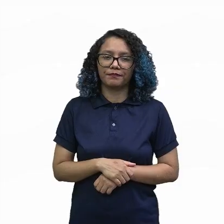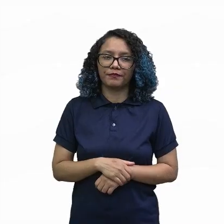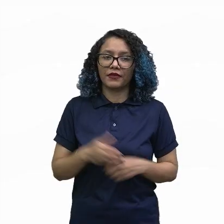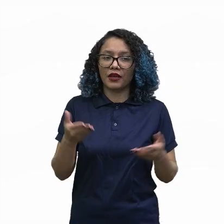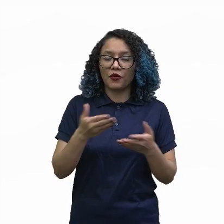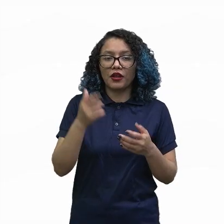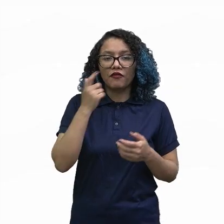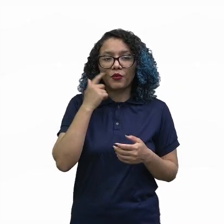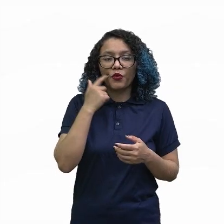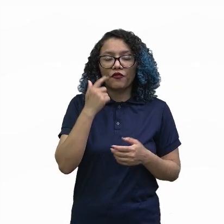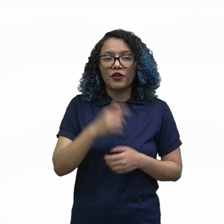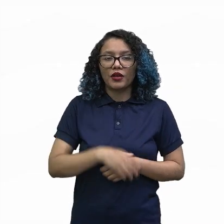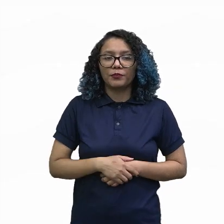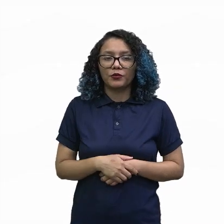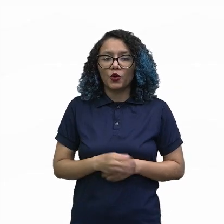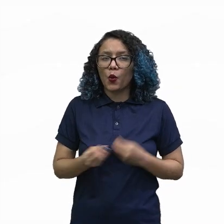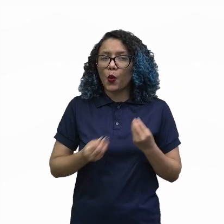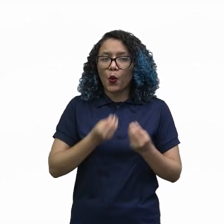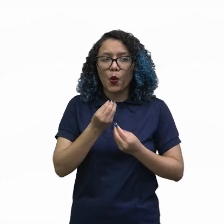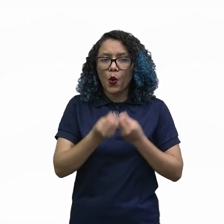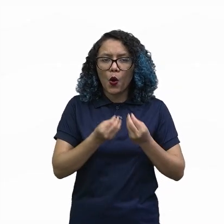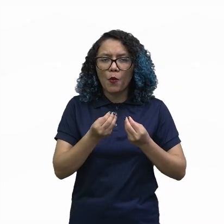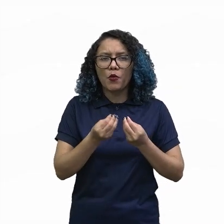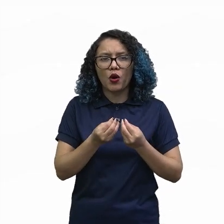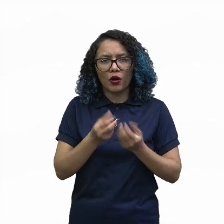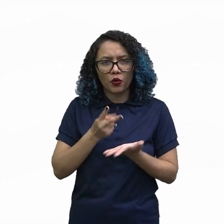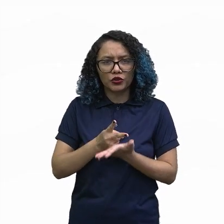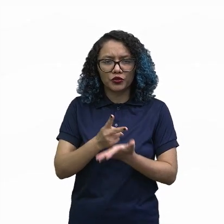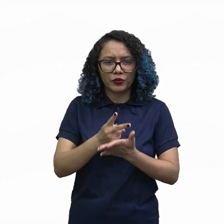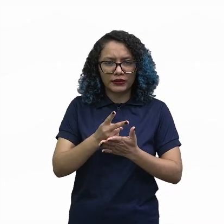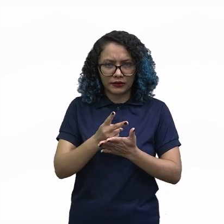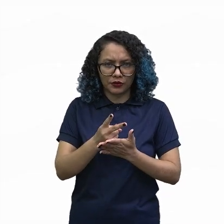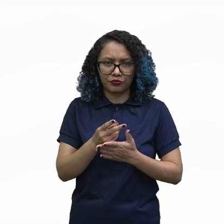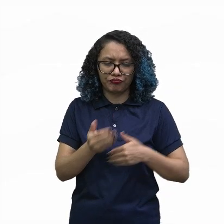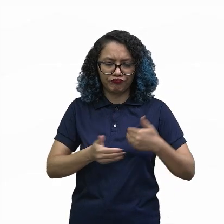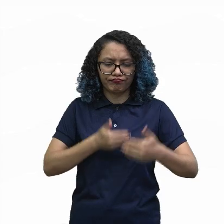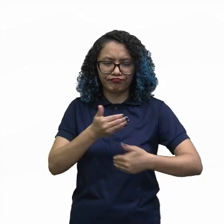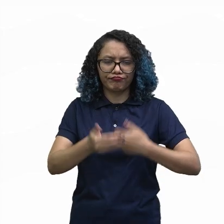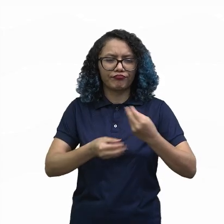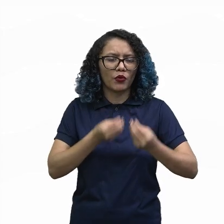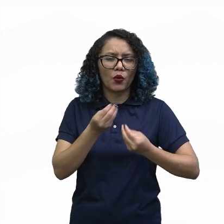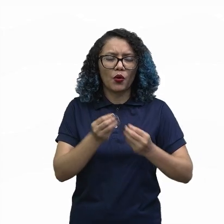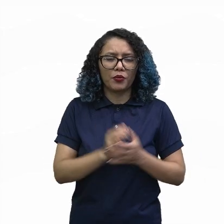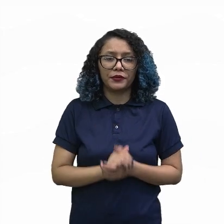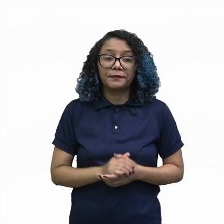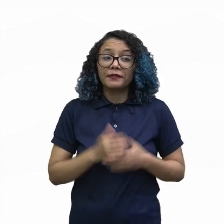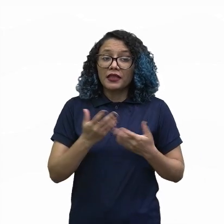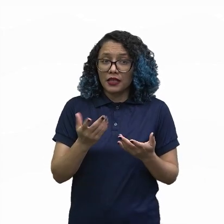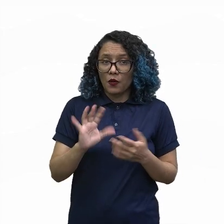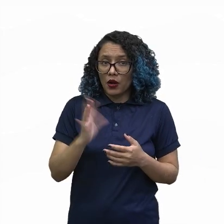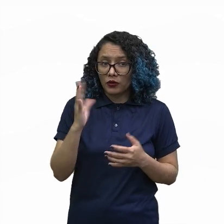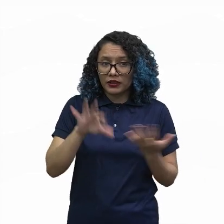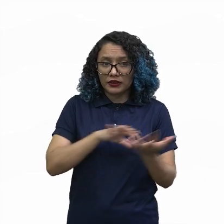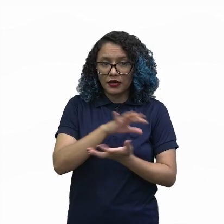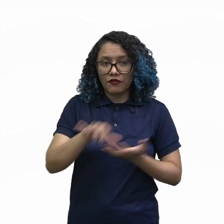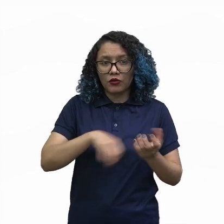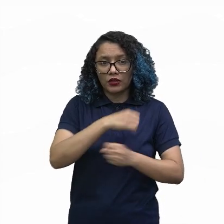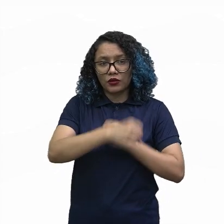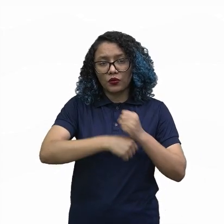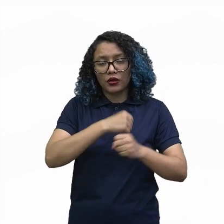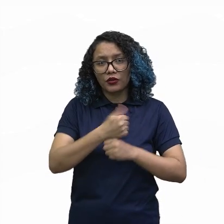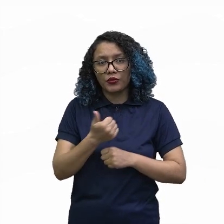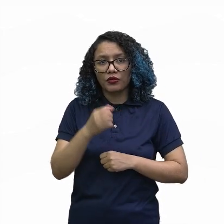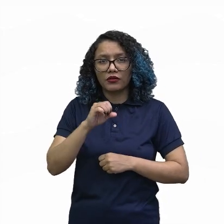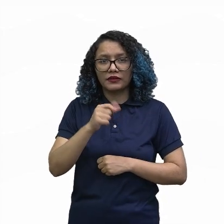o desdobramento desse processo, né? A gente vai ver a revolta de 1924 e